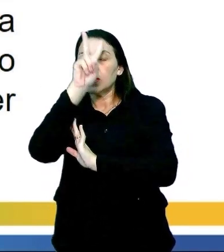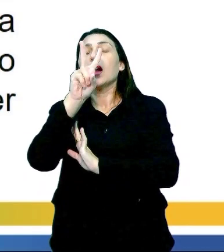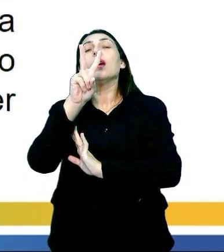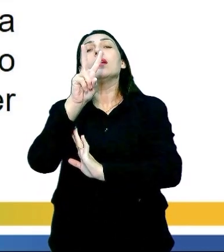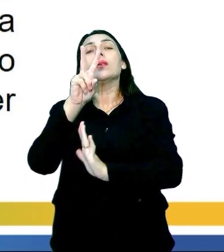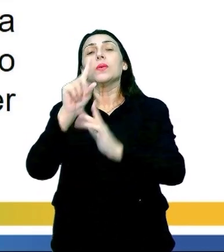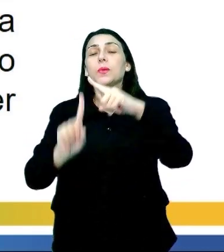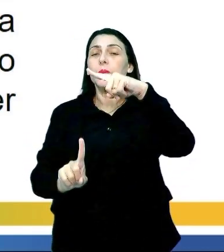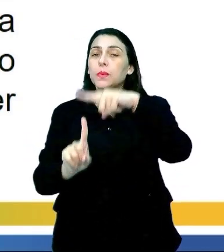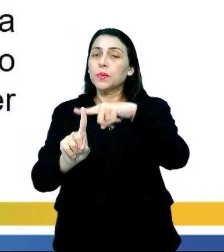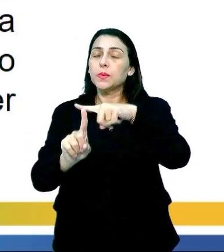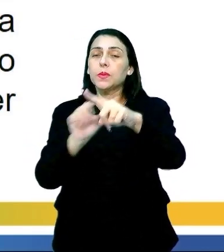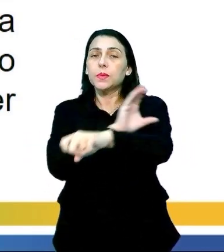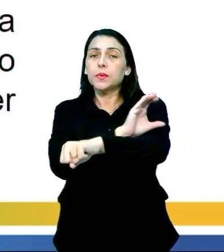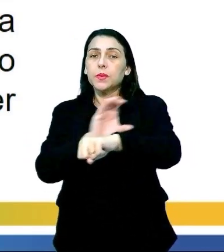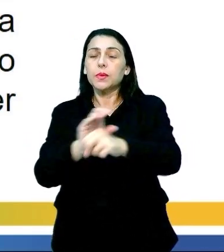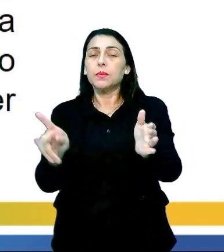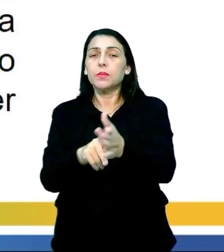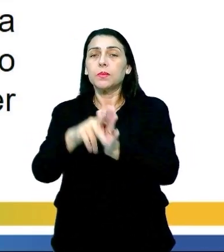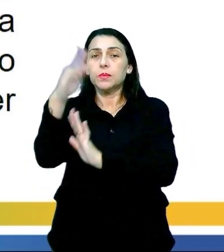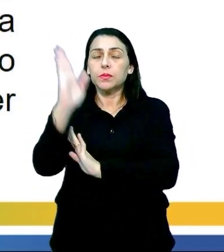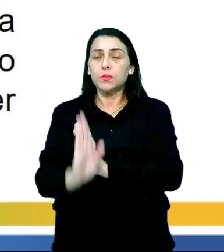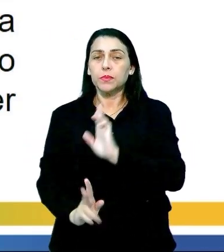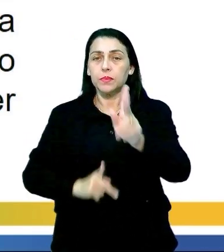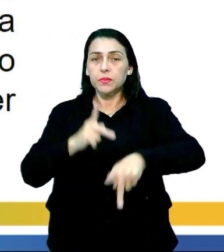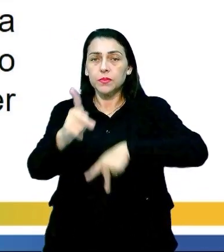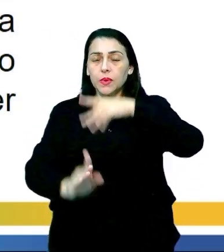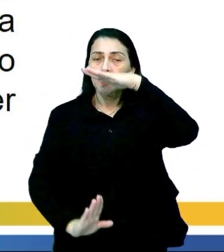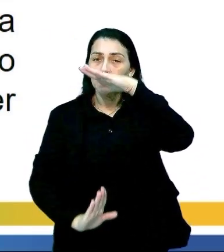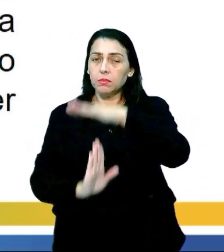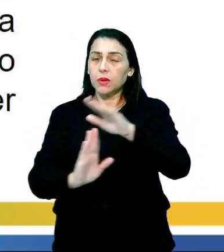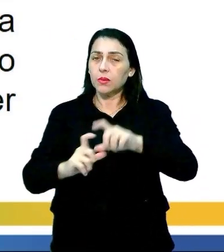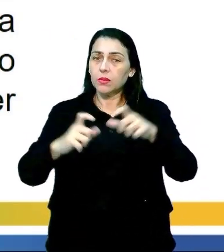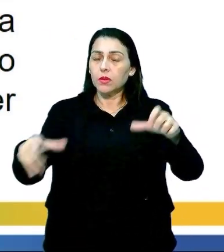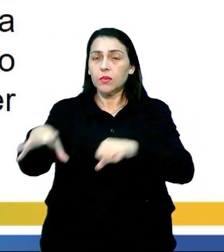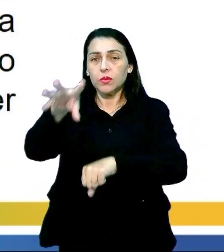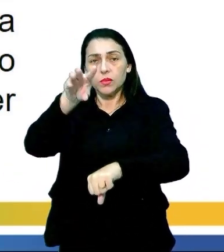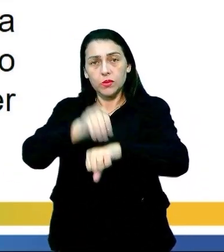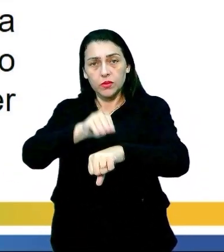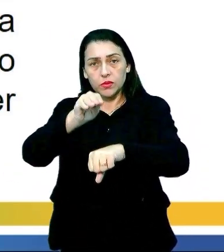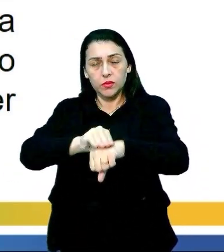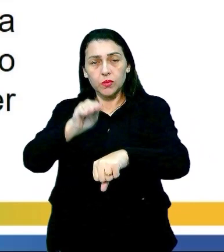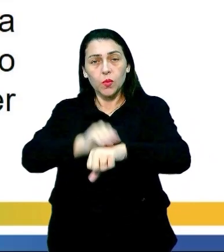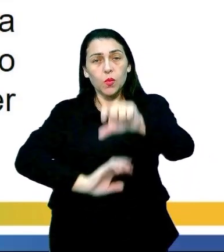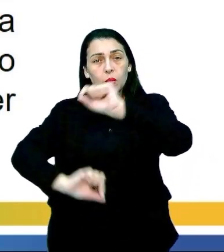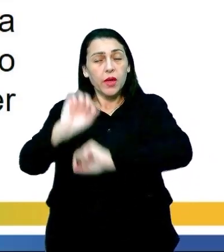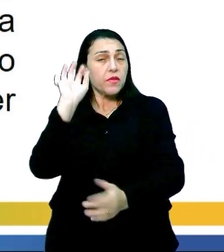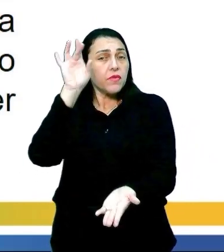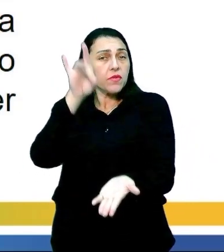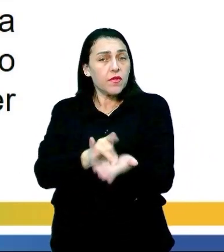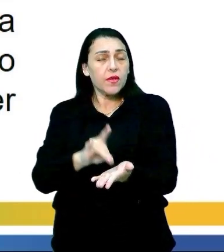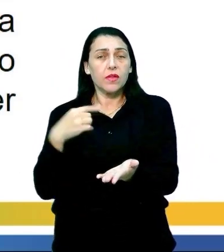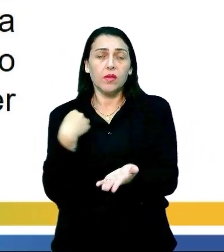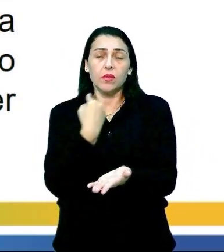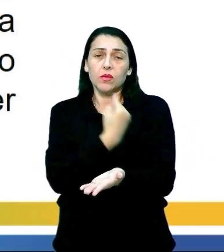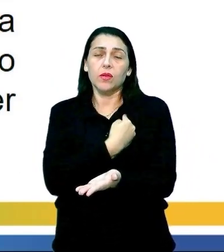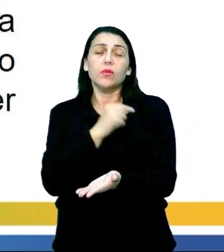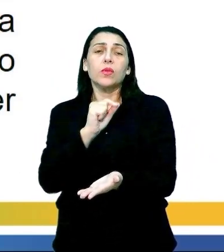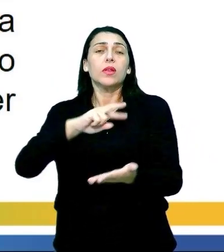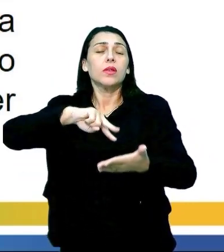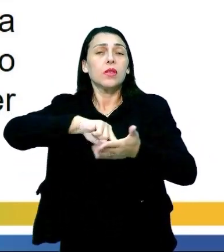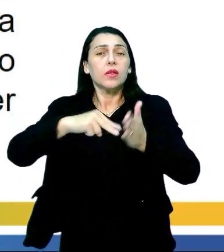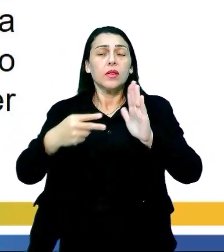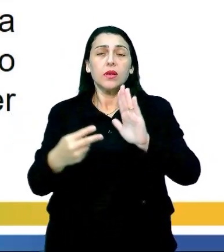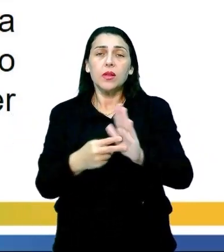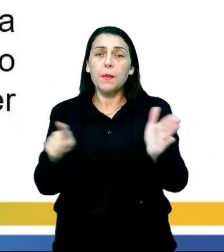culturais enraizadas na população brasileira limitam a ampliação do conhecimento sobre o que é realmente nosso e o que